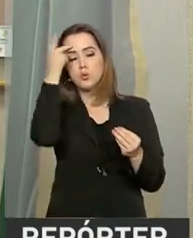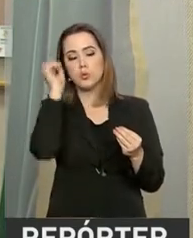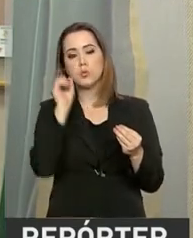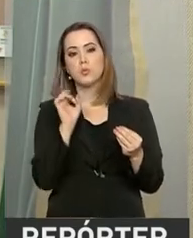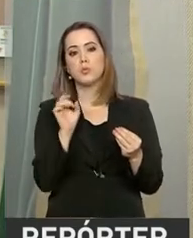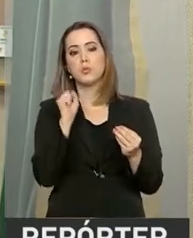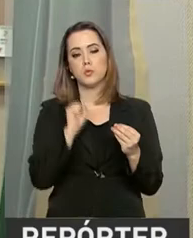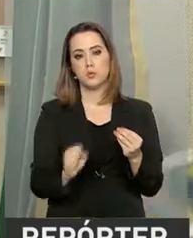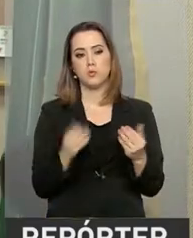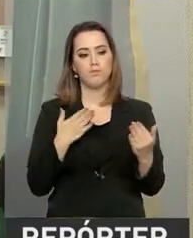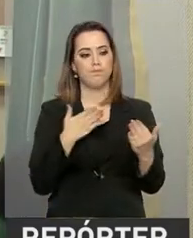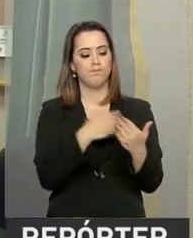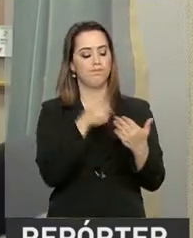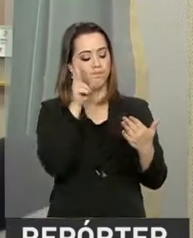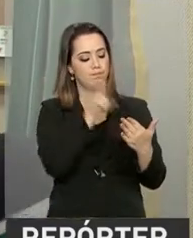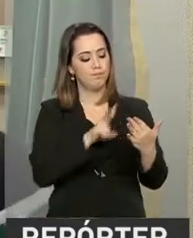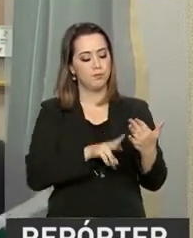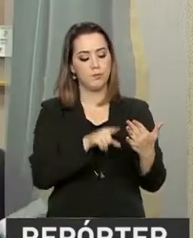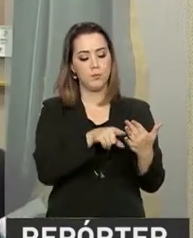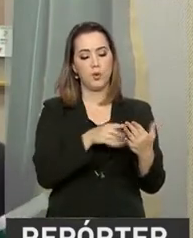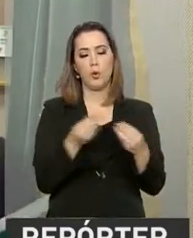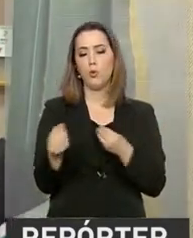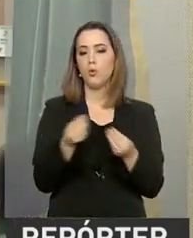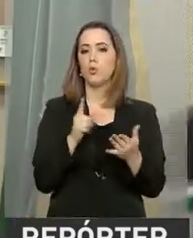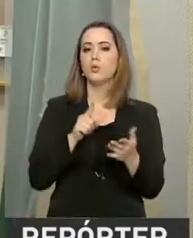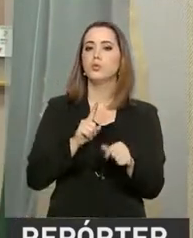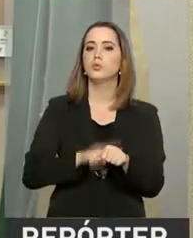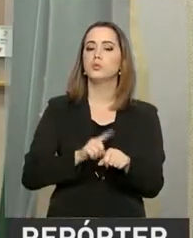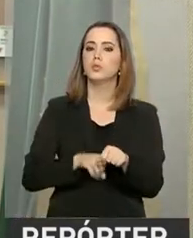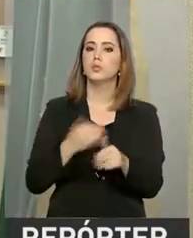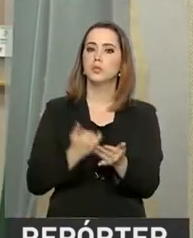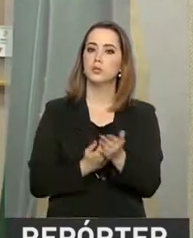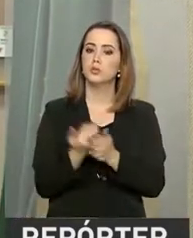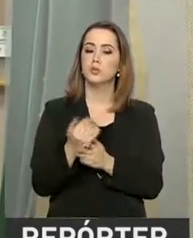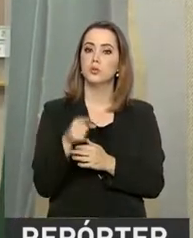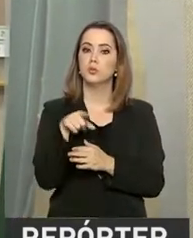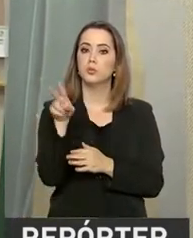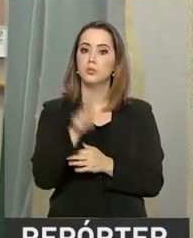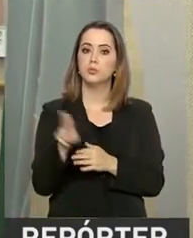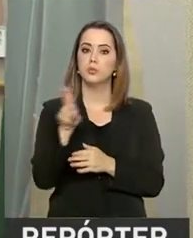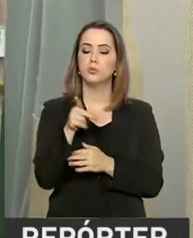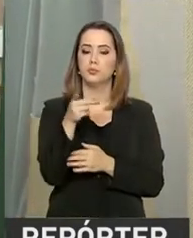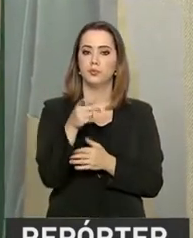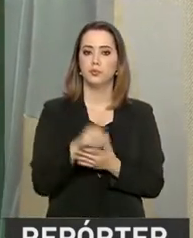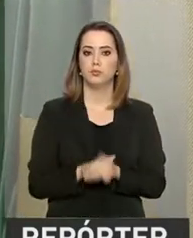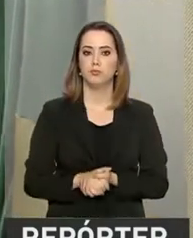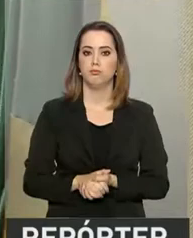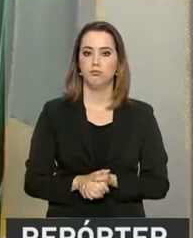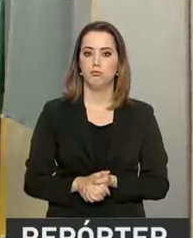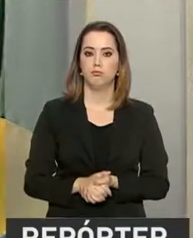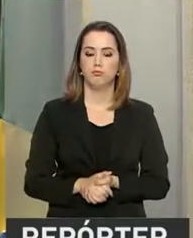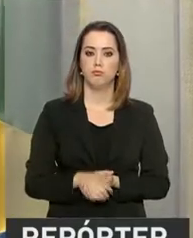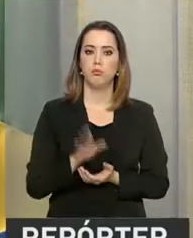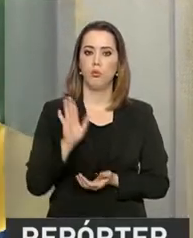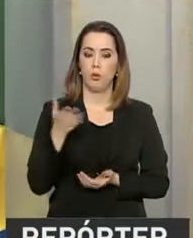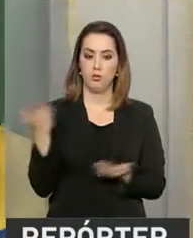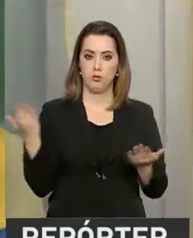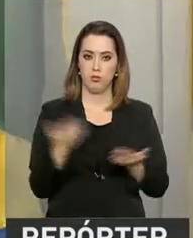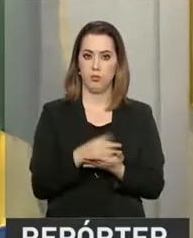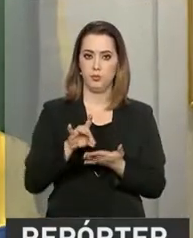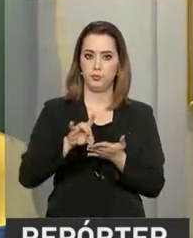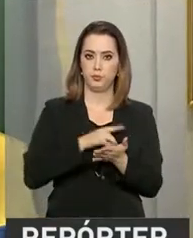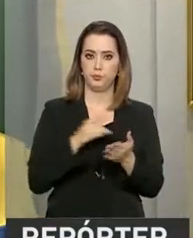evidentemente quando que essa tecnologia começa a ser utilizada a tecnologia estamos senão o governo agora